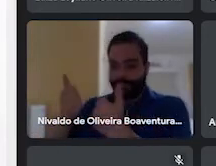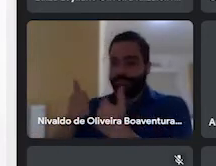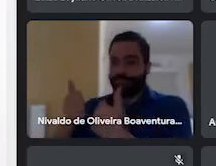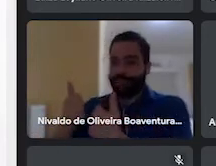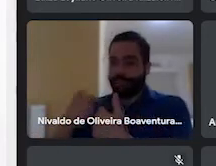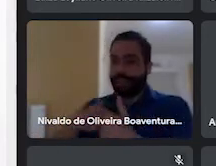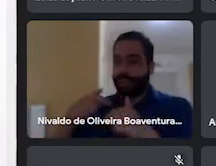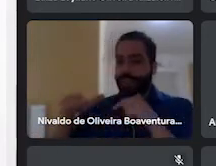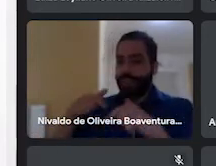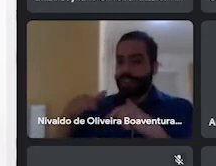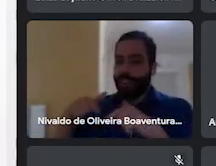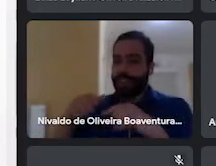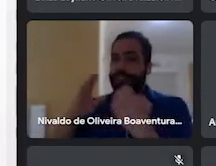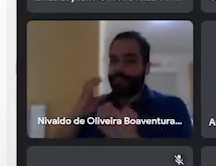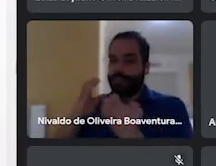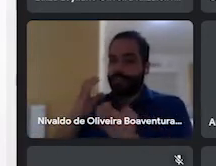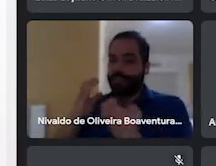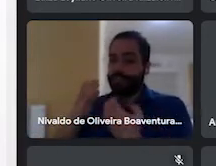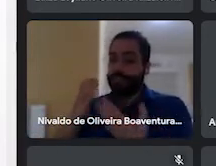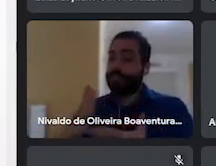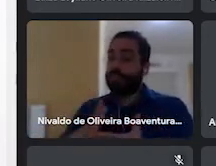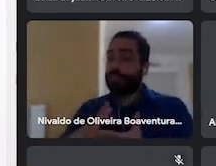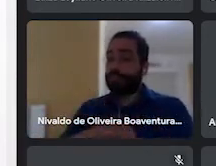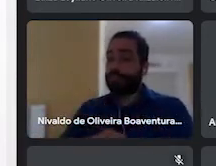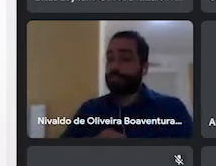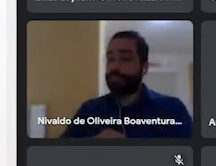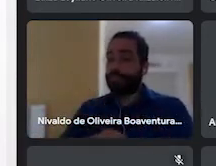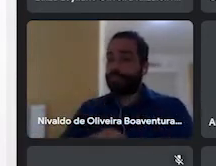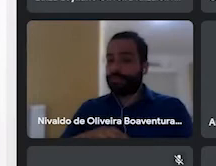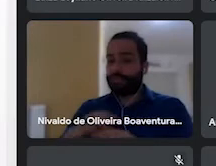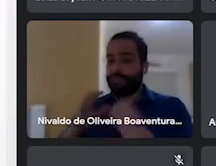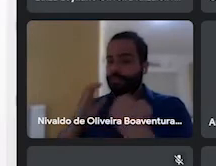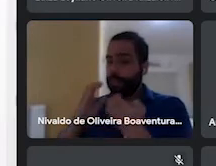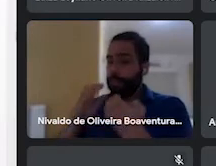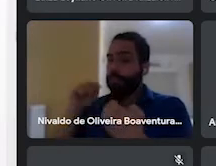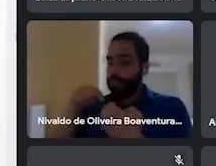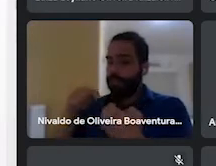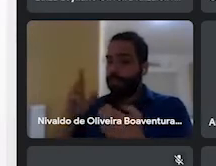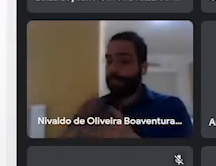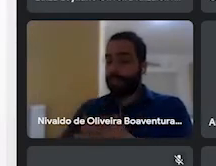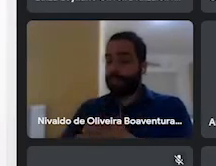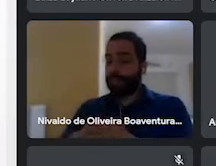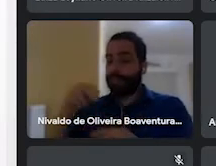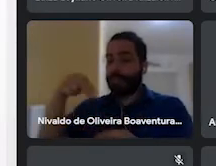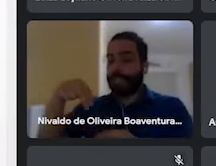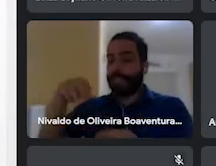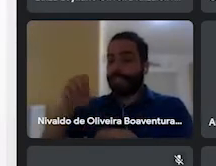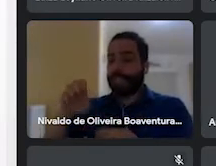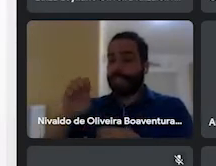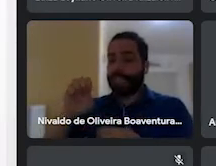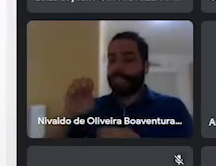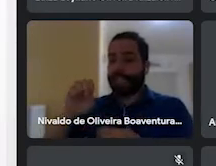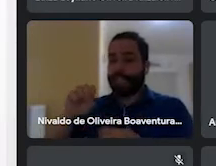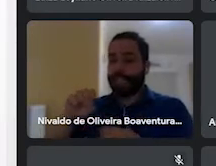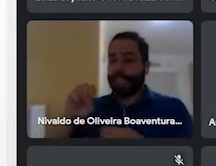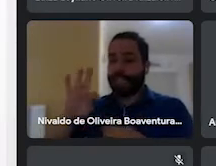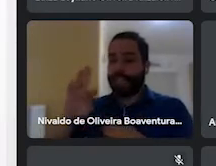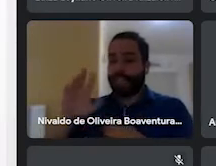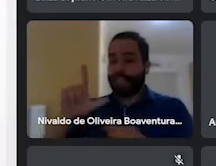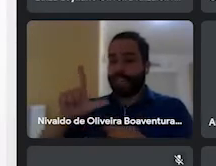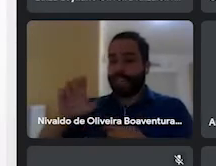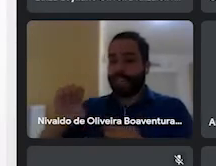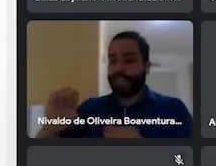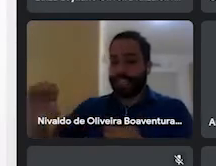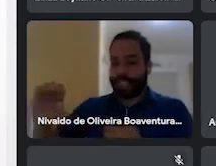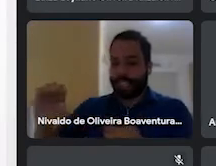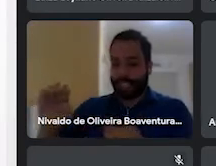aqui na empresa tal. Olha, eu trabalho na Nestlé. Eu já tenho treinamento